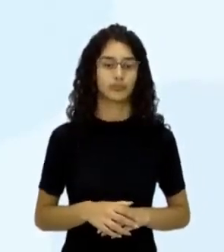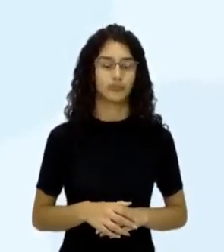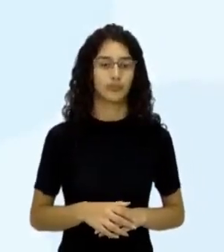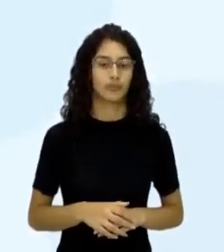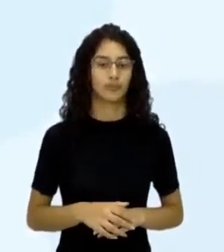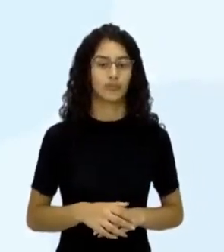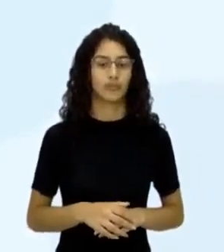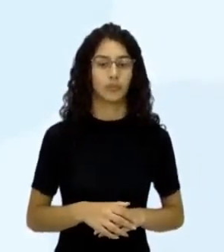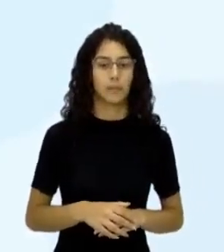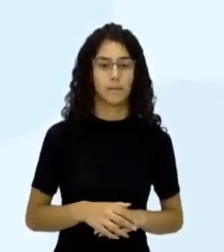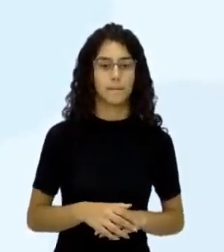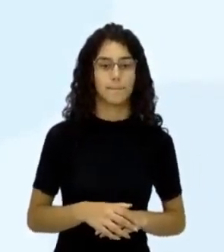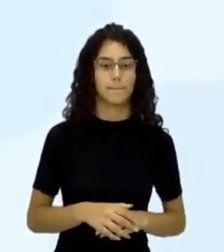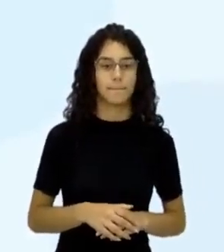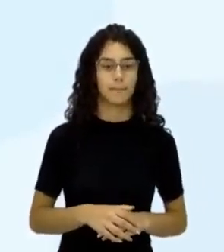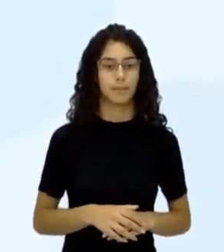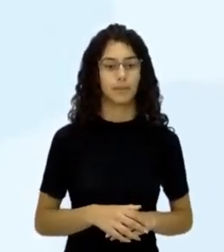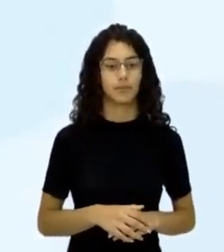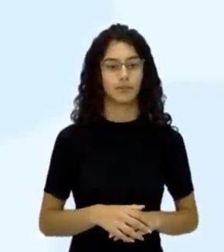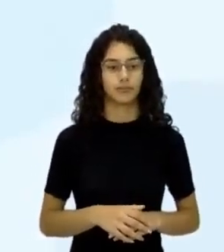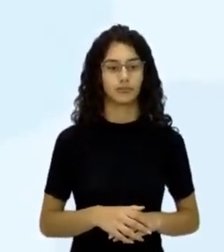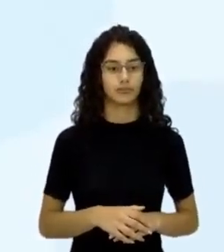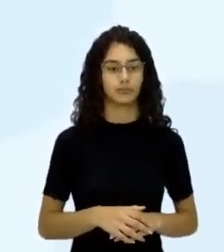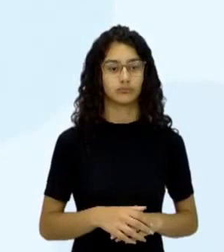um número grande, ó.